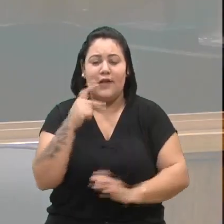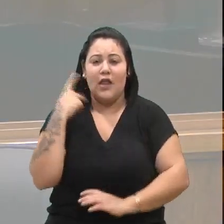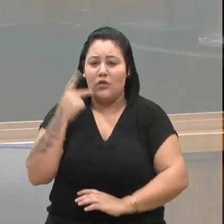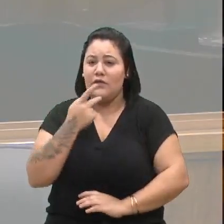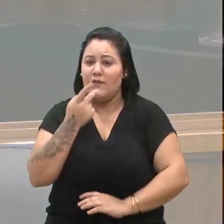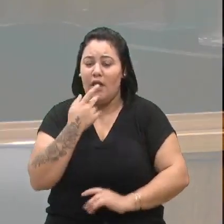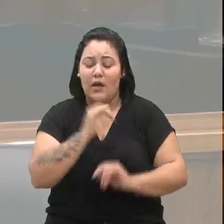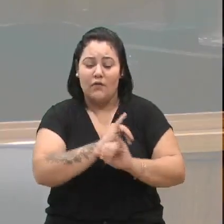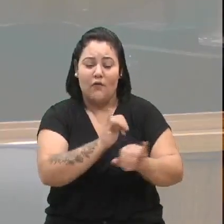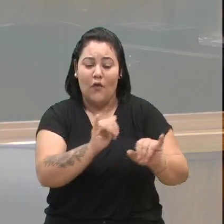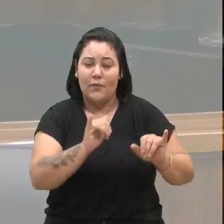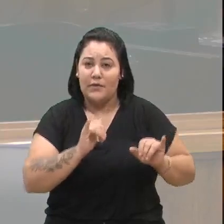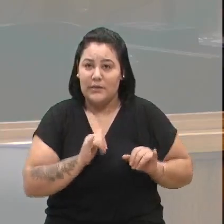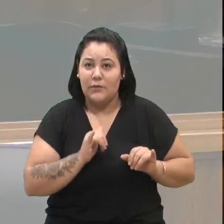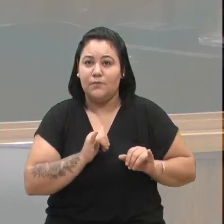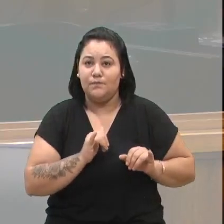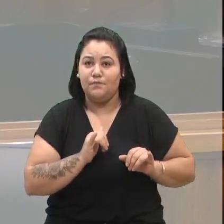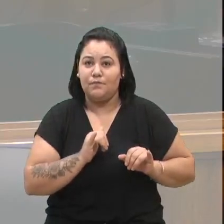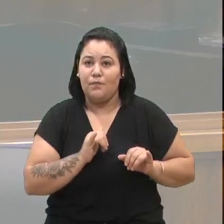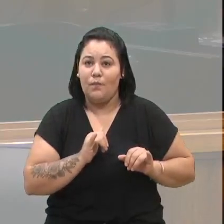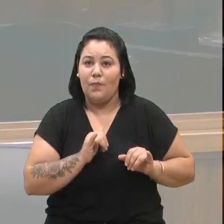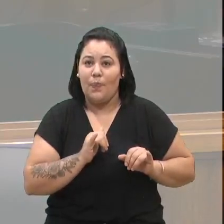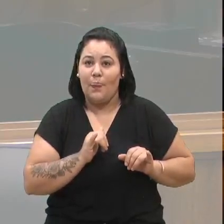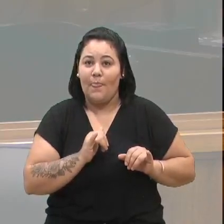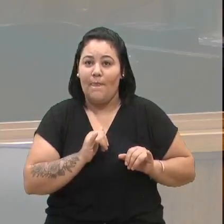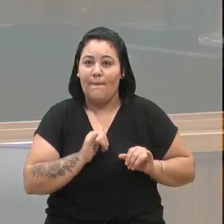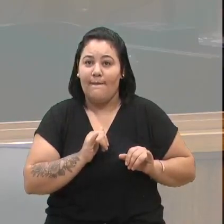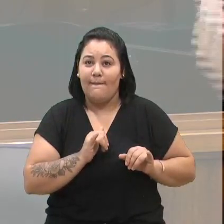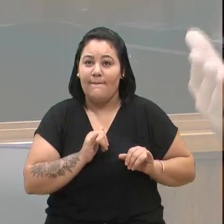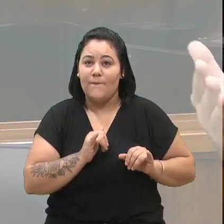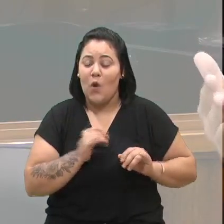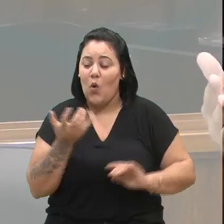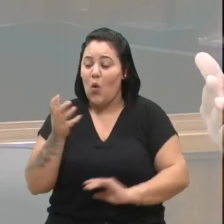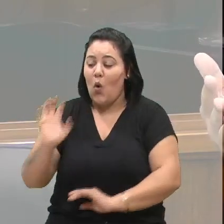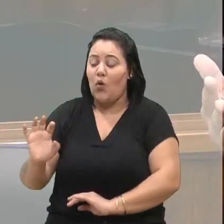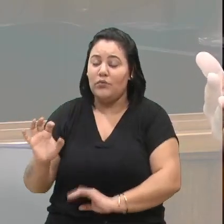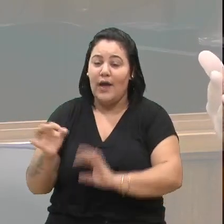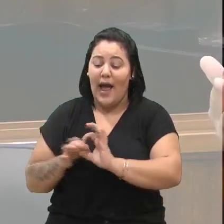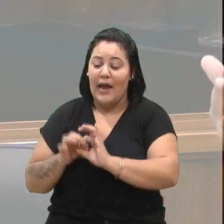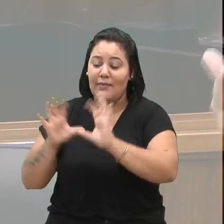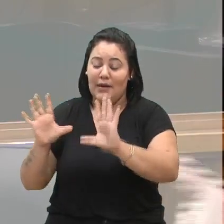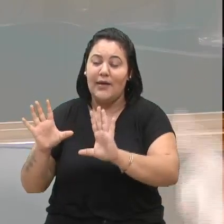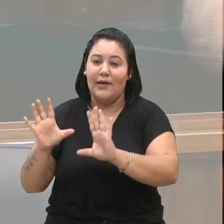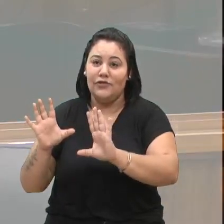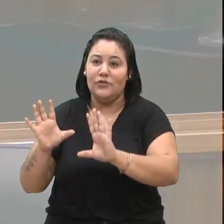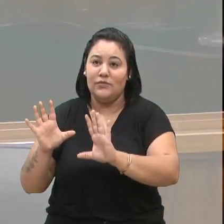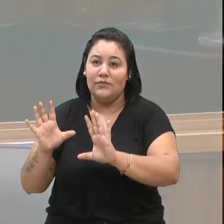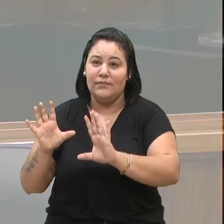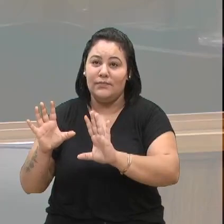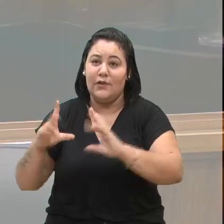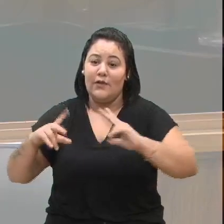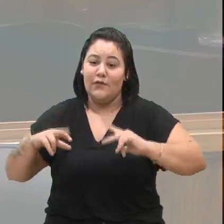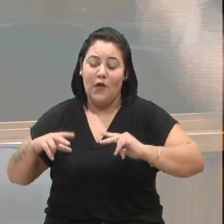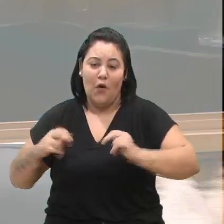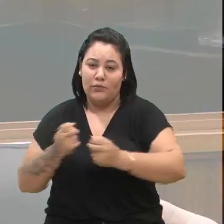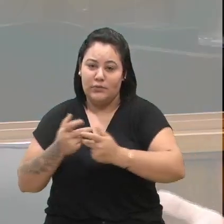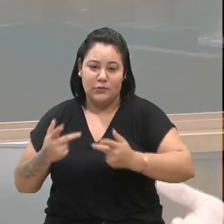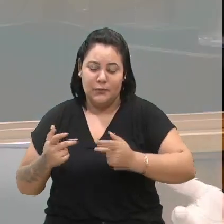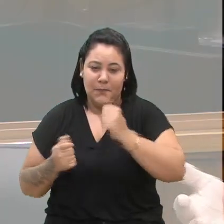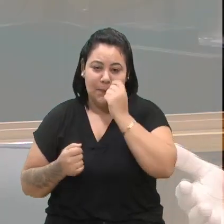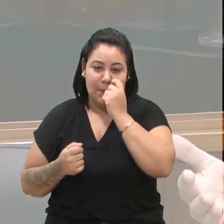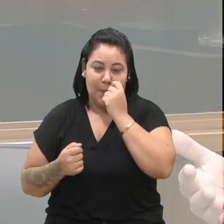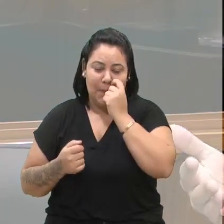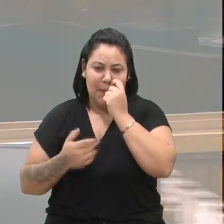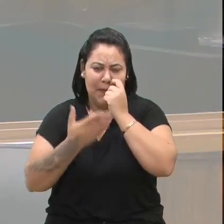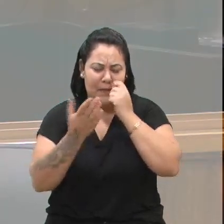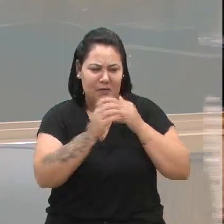dados, então, de uma moção contra a saidinha. Seguindo a lógica de vocês, vocês são